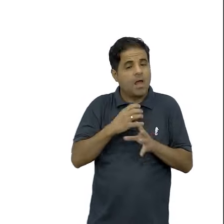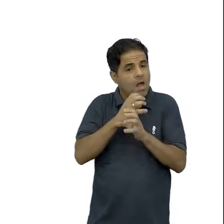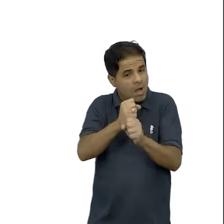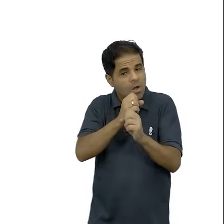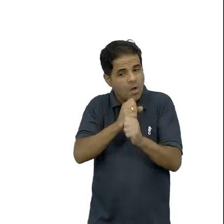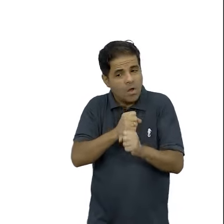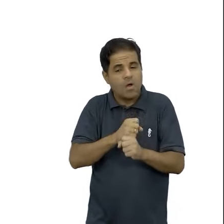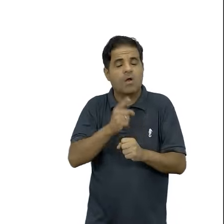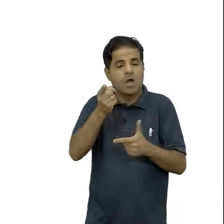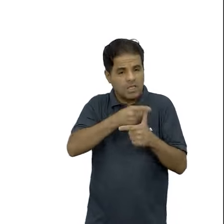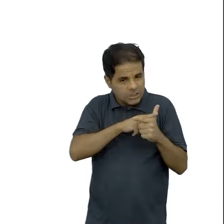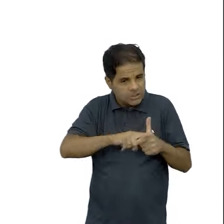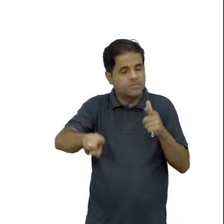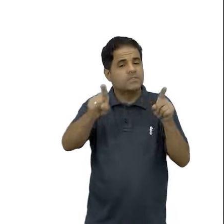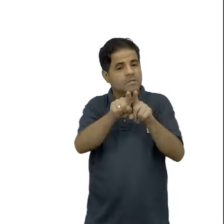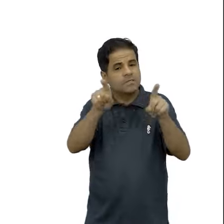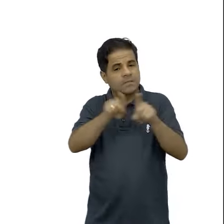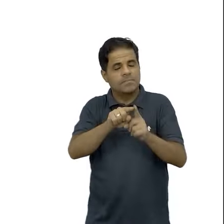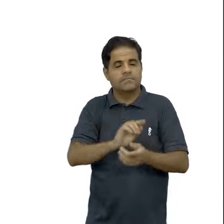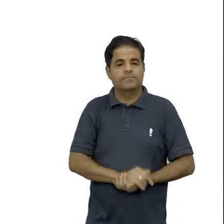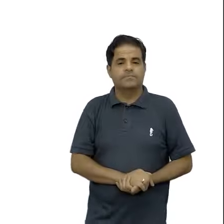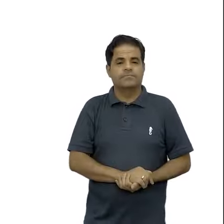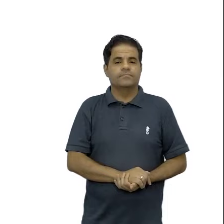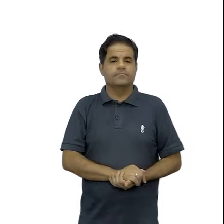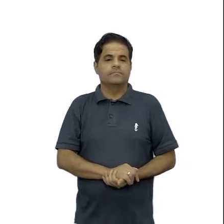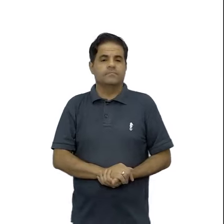contar e de medir.